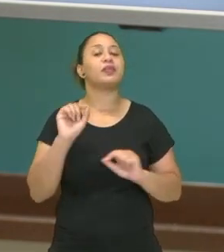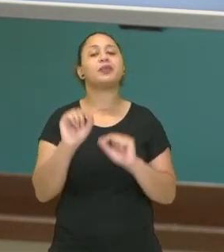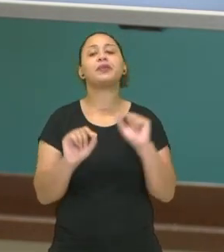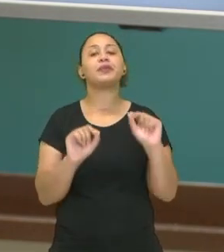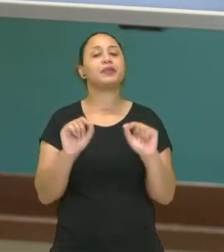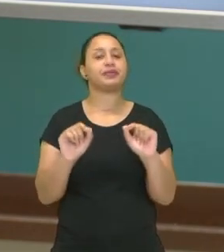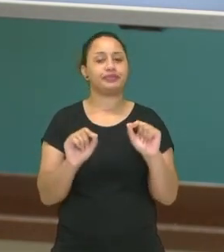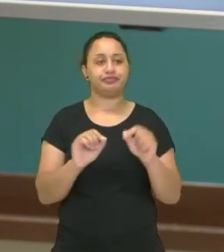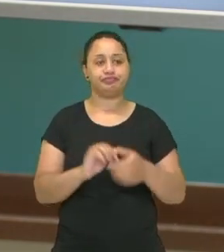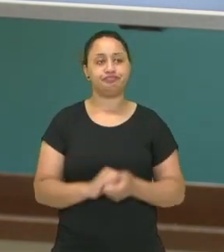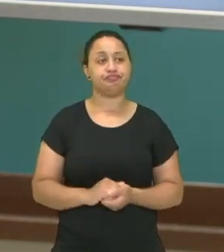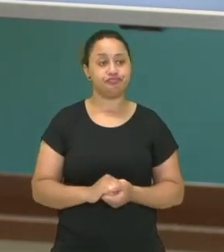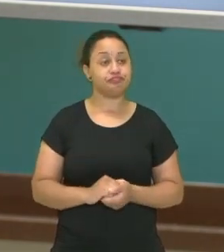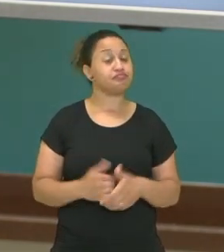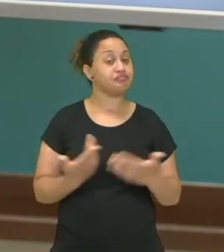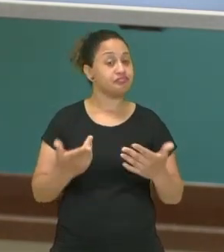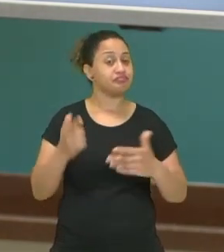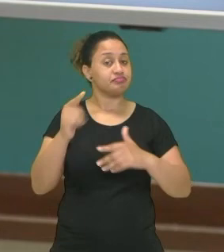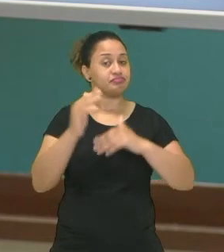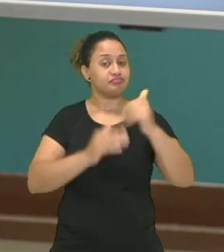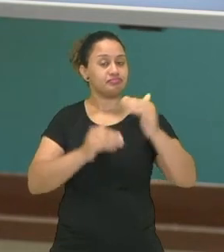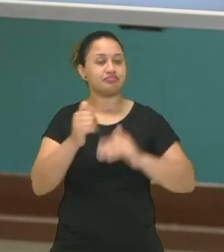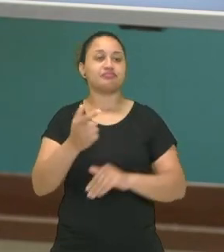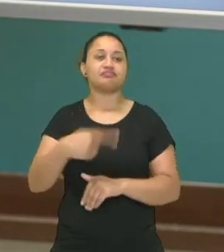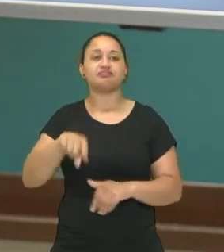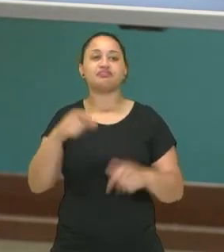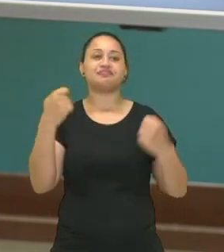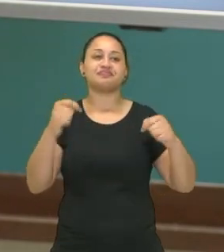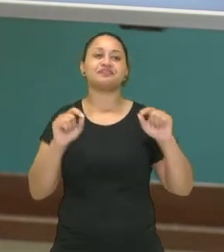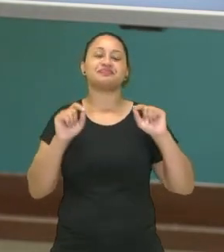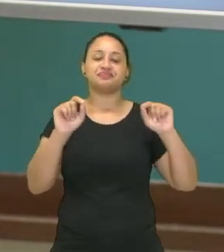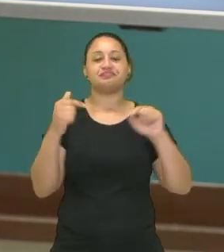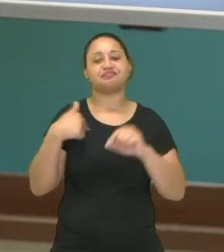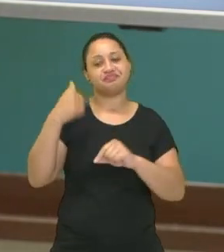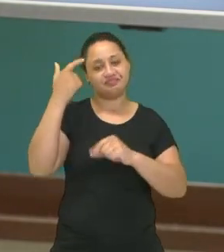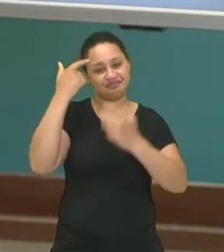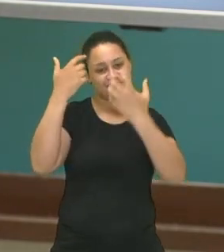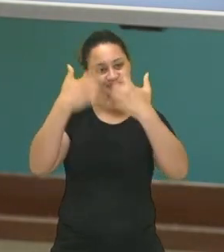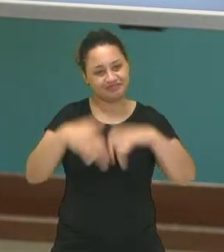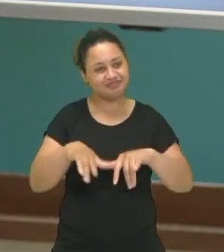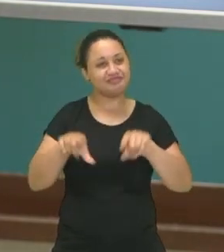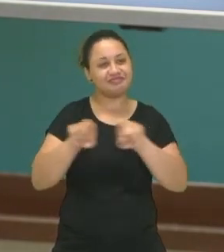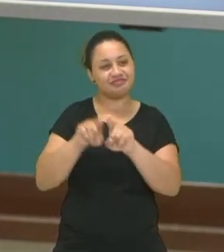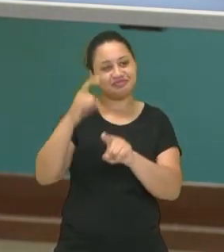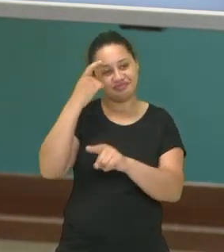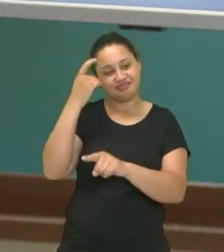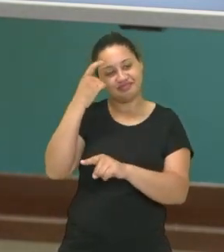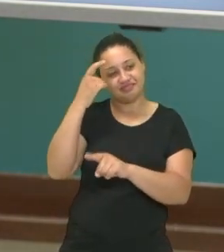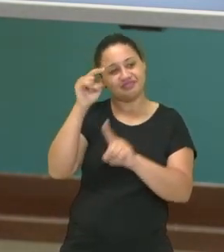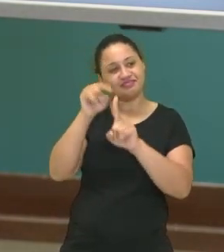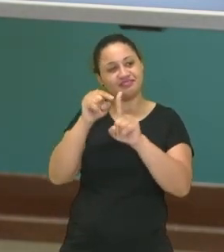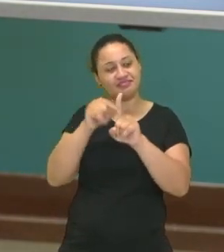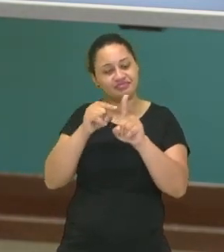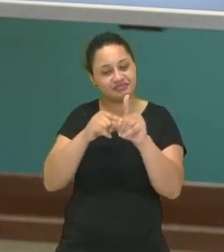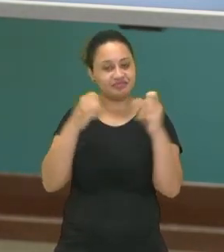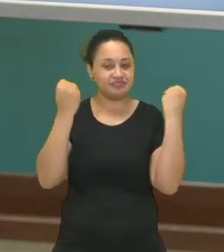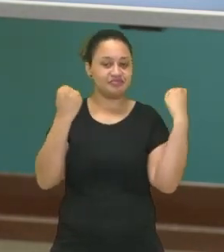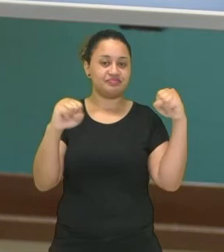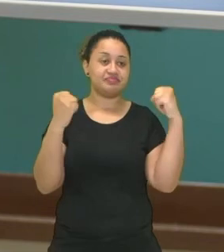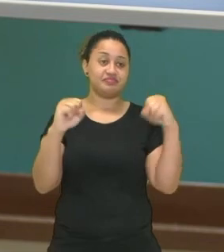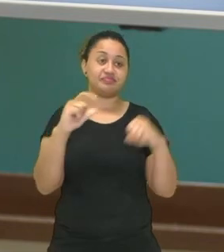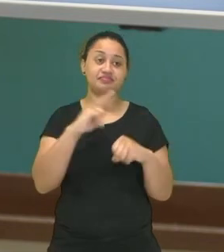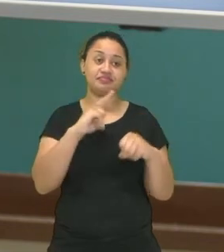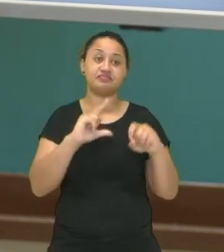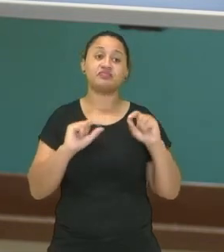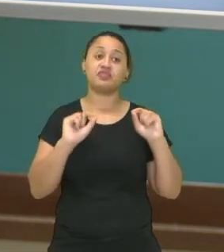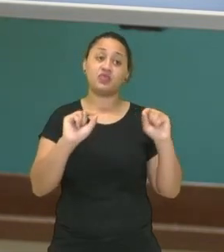seguinte: para essa atividade, vocês deverão pensar e refletir sobre os tipos de ginásticas